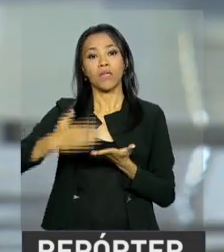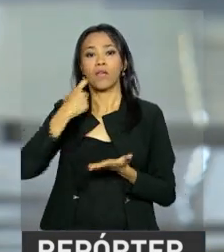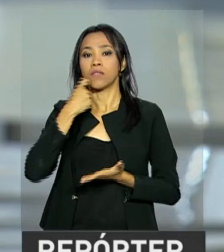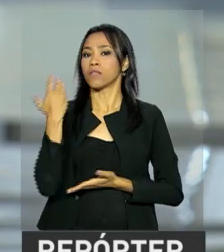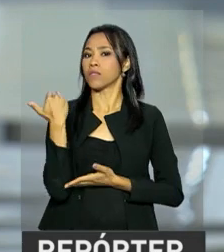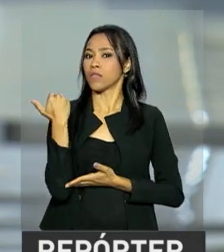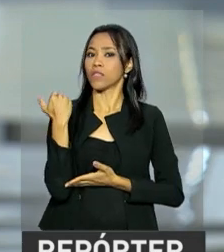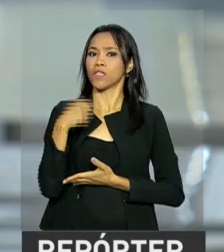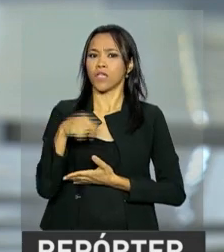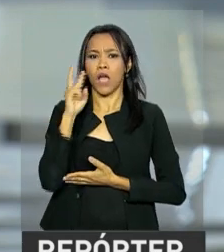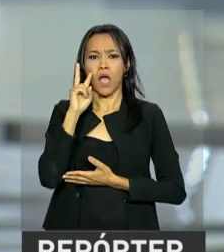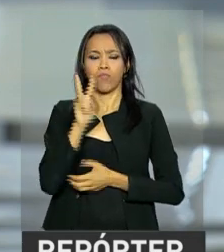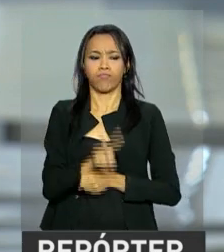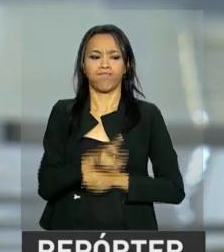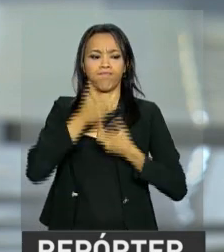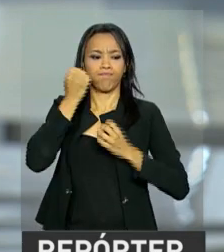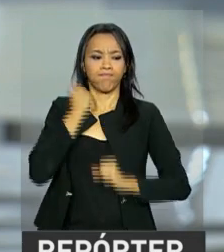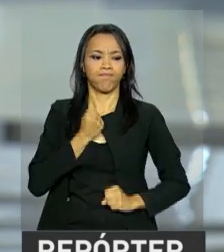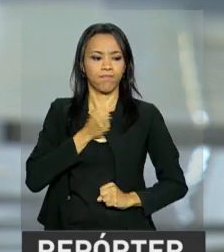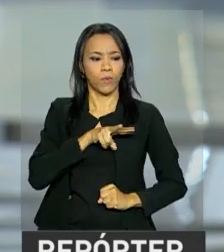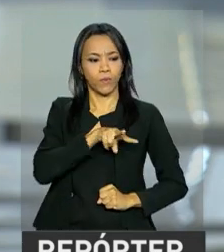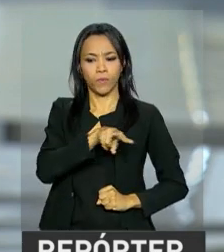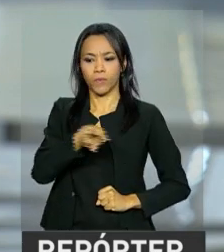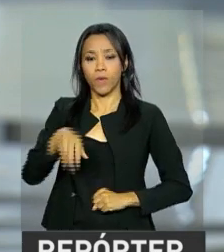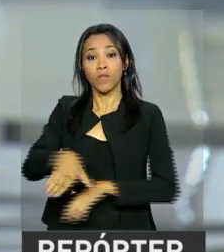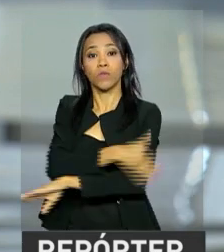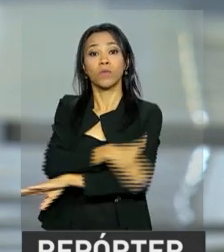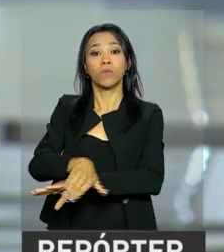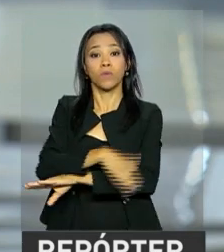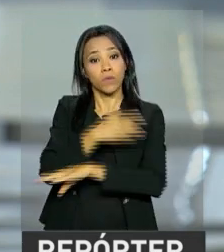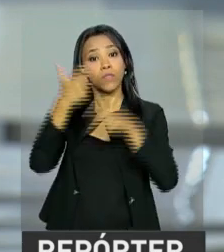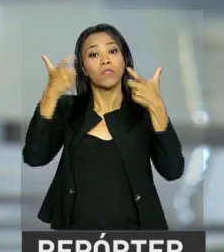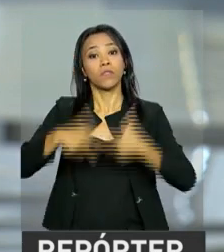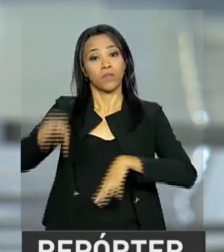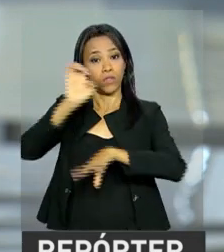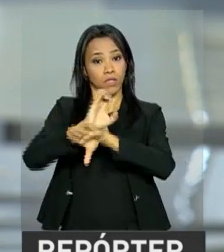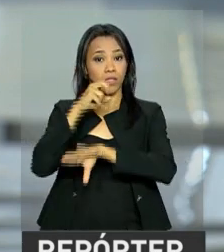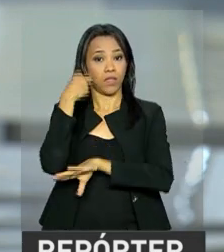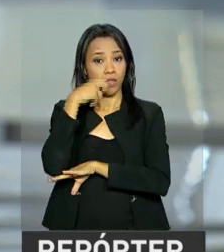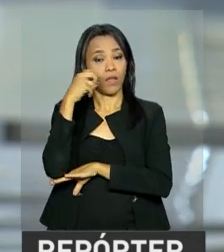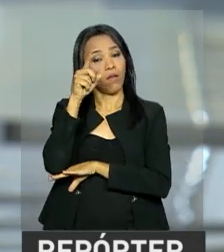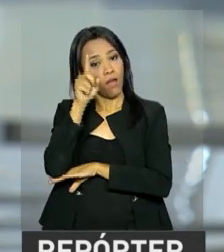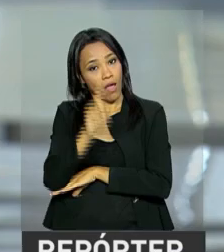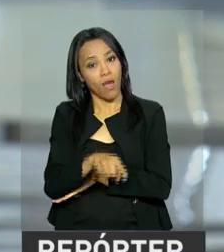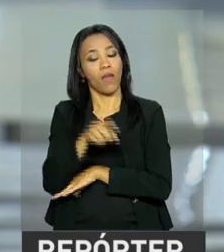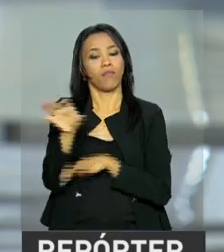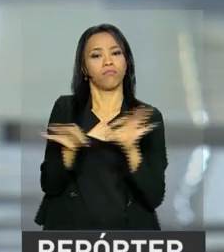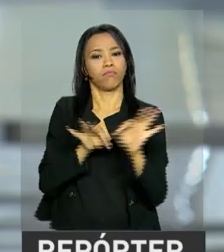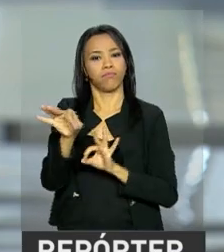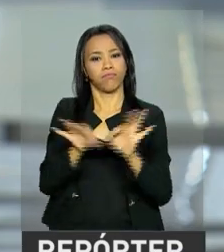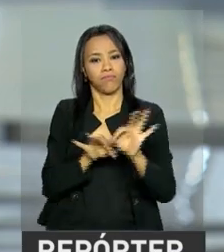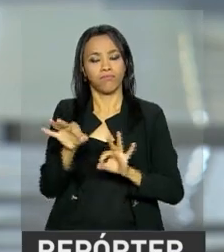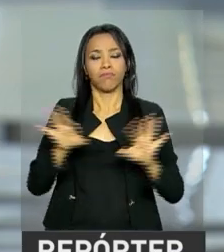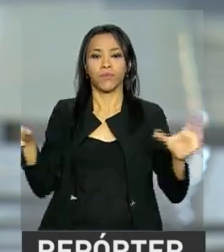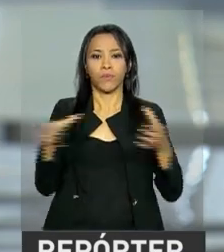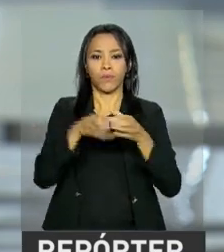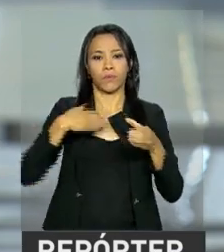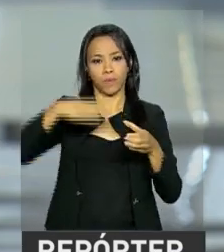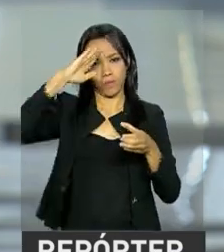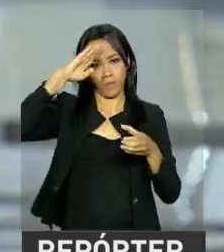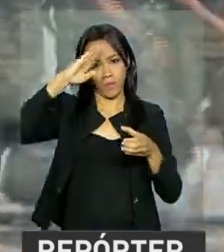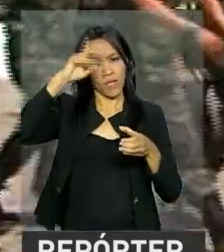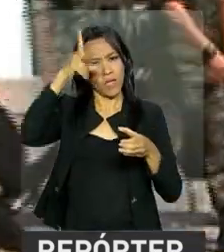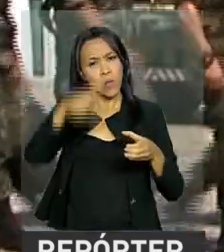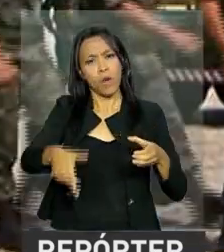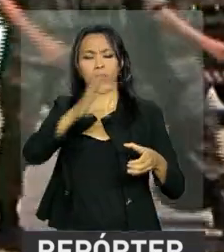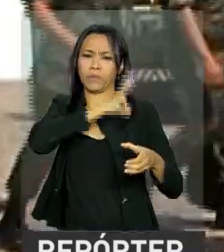a patrulhar as ruas da região metropolitana de Natal no Rio Grande do Norte é a operação Potiguar 2 as forças armadas atuam com poder